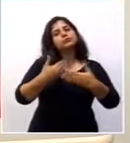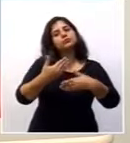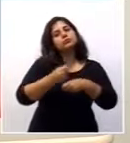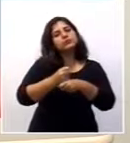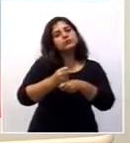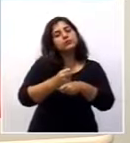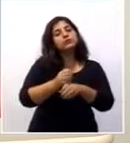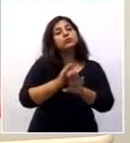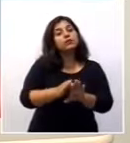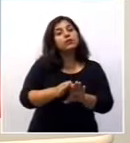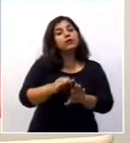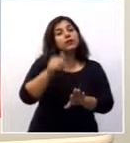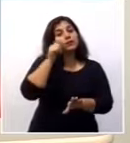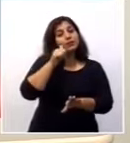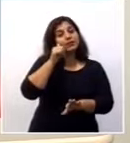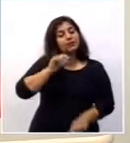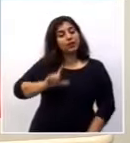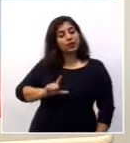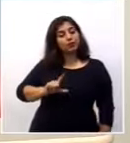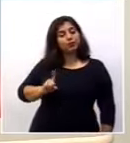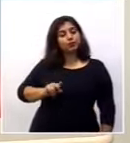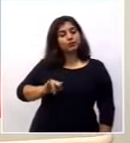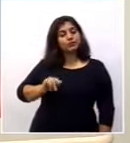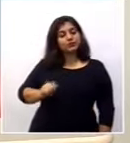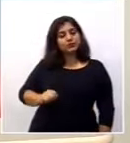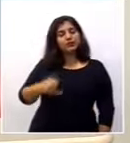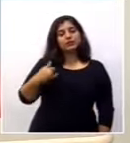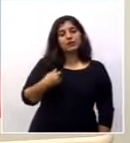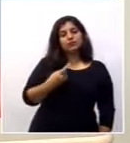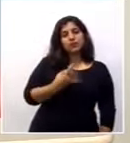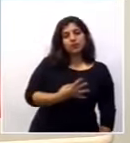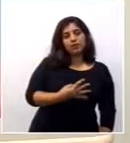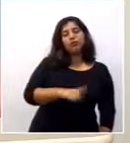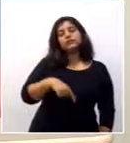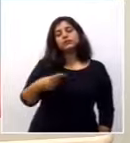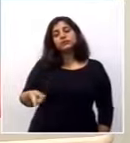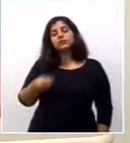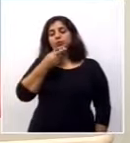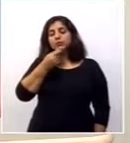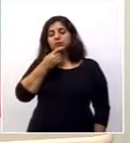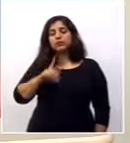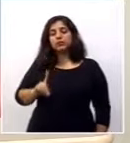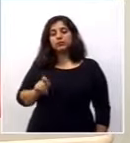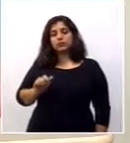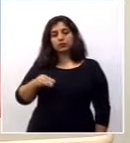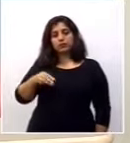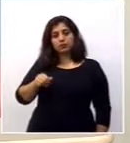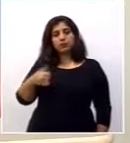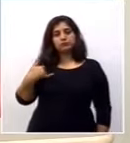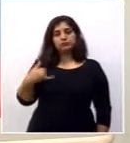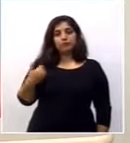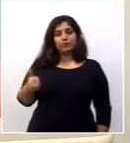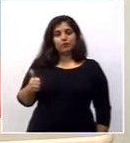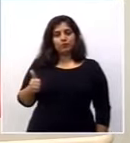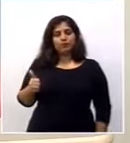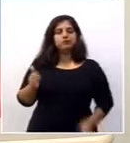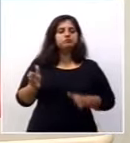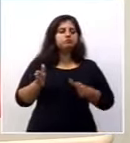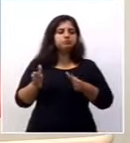que Luzia completou 14 anos e o Dalman completou 11 anos. Nesse